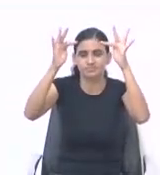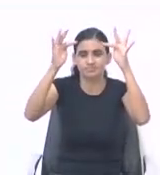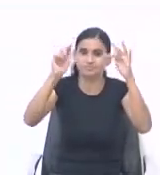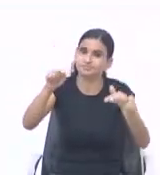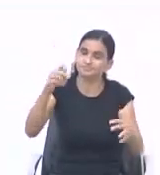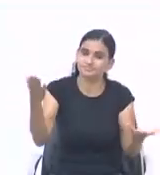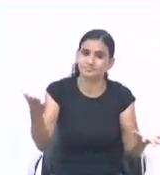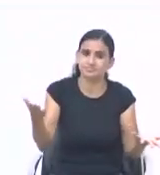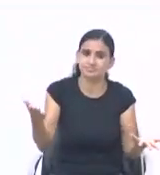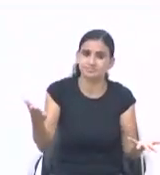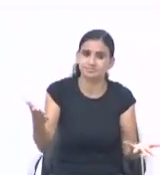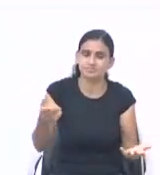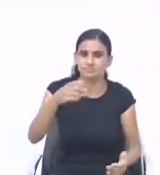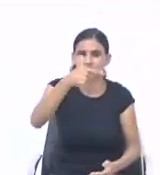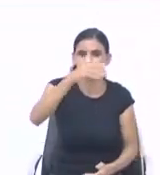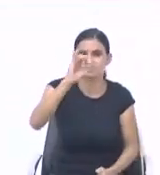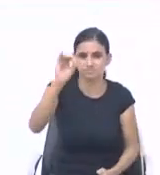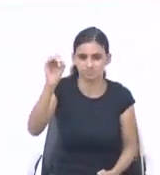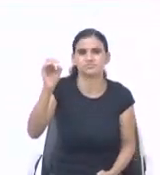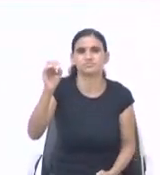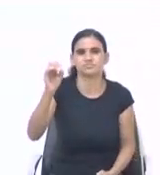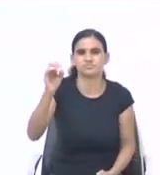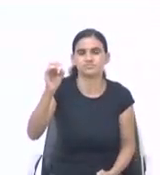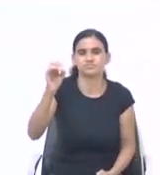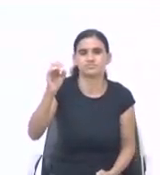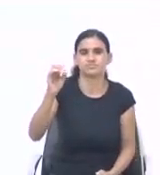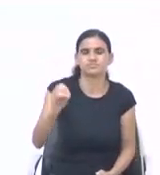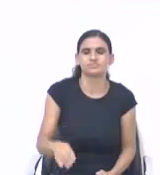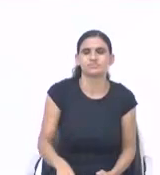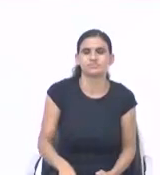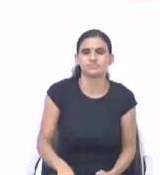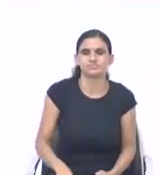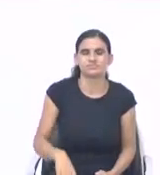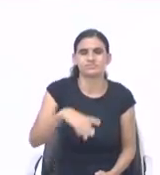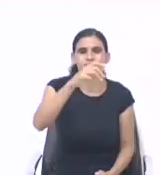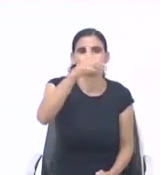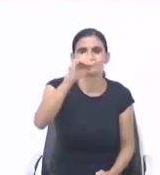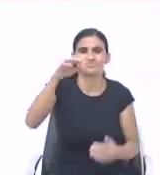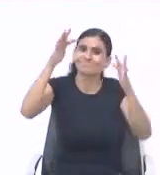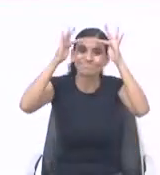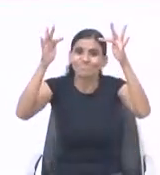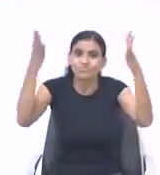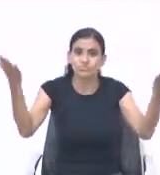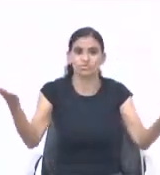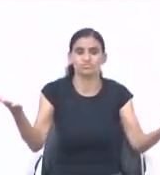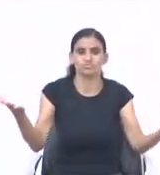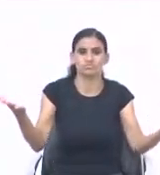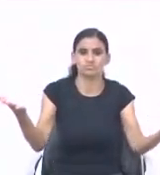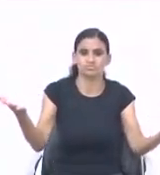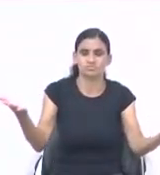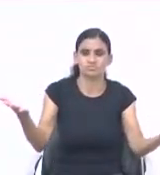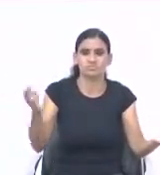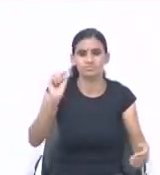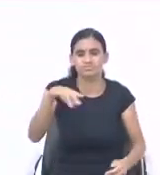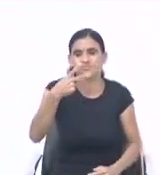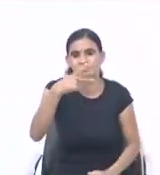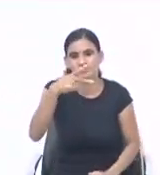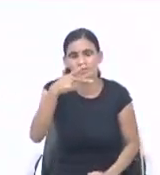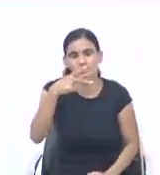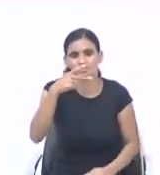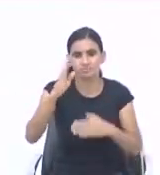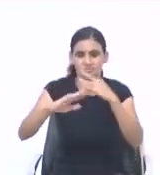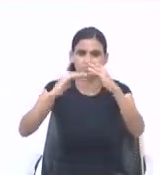mil. Se eu sou fiel só com dois mil. Deus vai me dar só dois mil. Por quê? Se eu ganhar dez. Eu não sou fiel. Porque eu não sou fiel no pouco. Então é isso que ele está dizendo. A